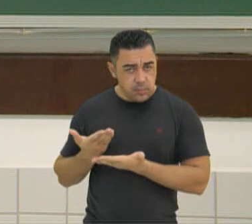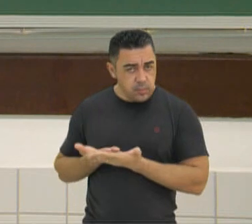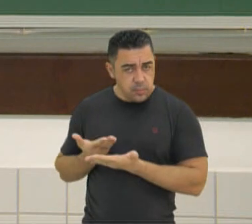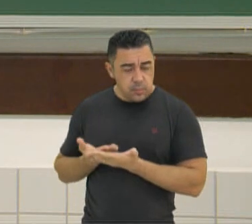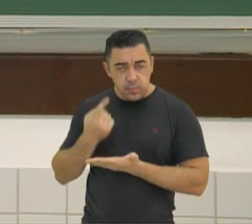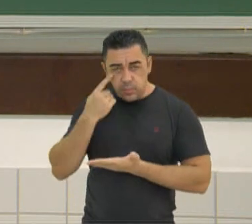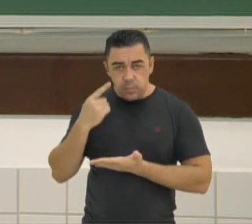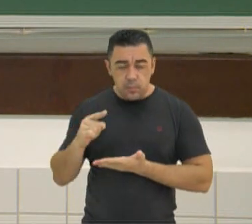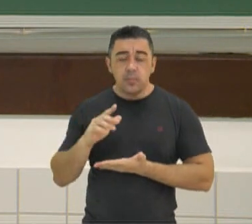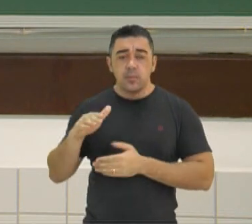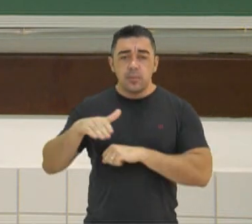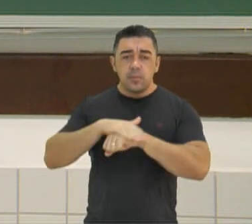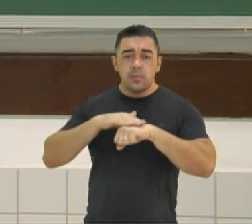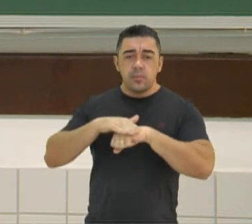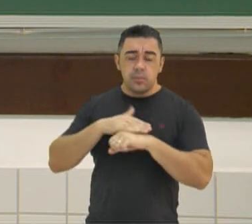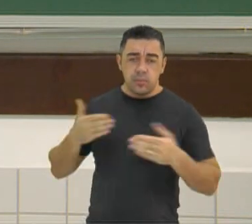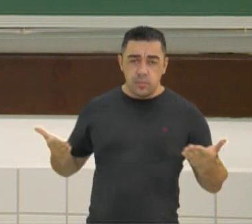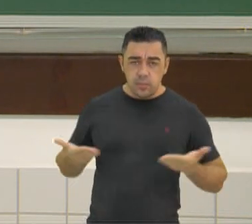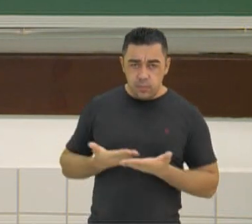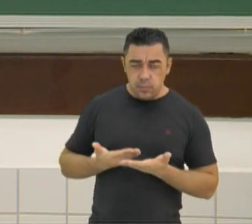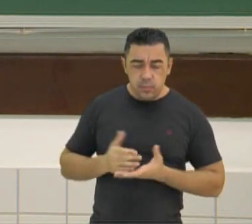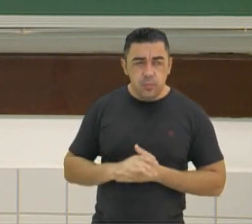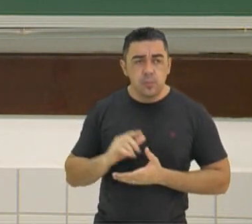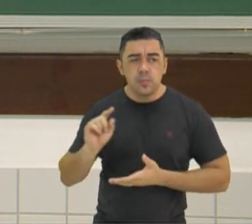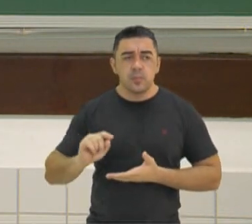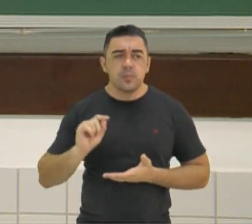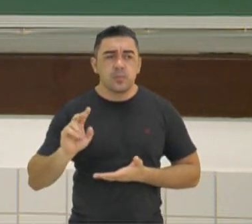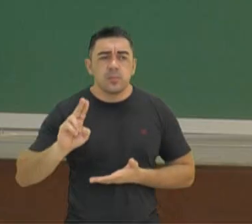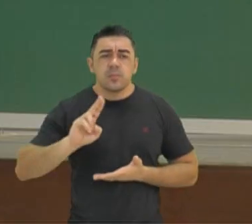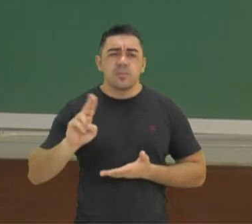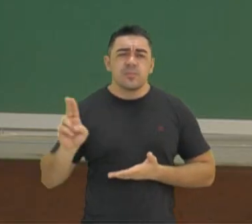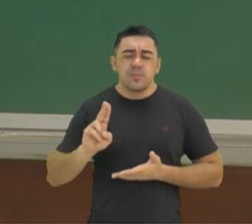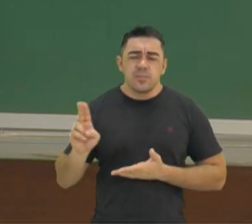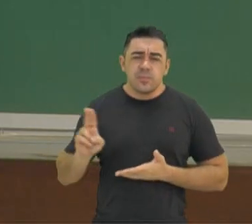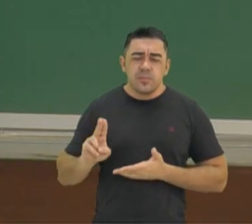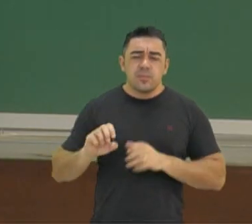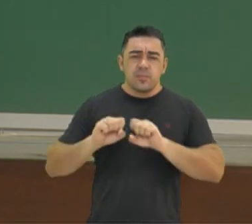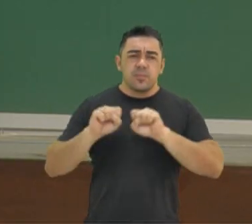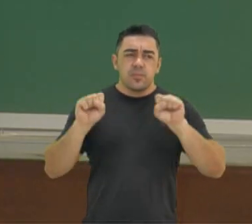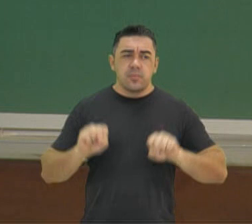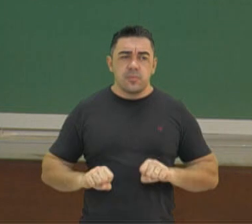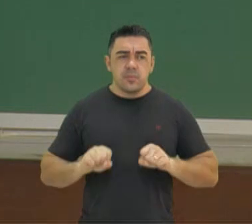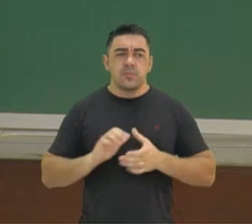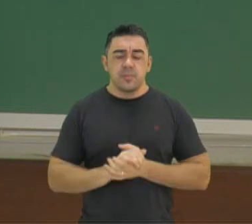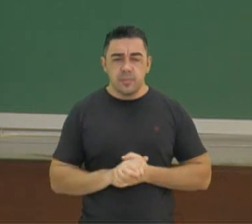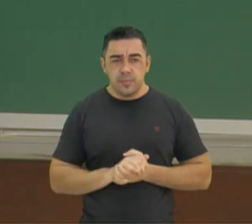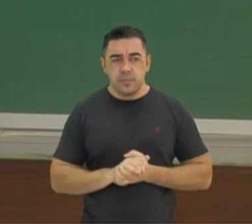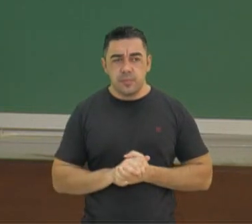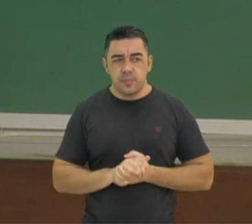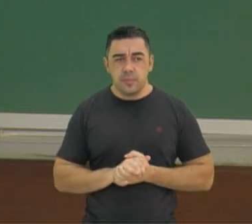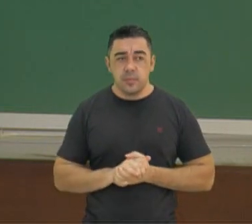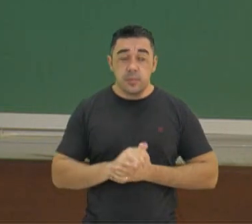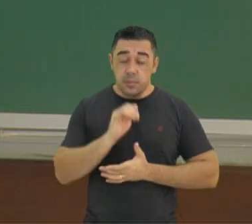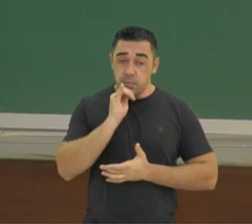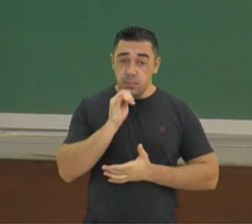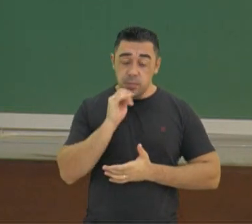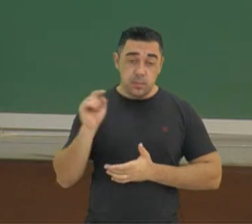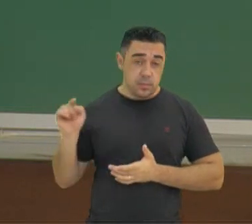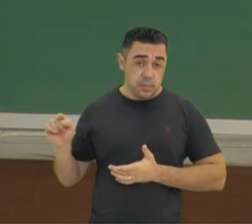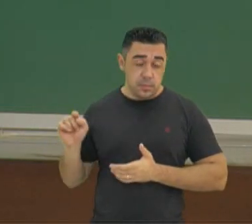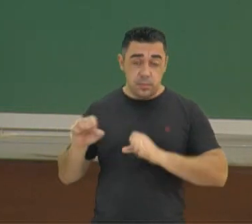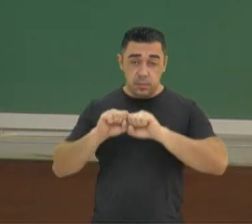ia estar conversando aqui na aula de hoje, sobre classificação de um sistema, né? Os sistemas